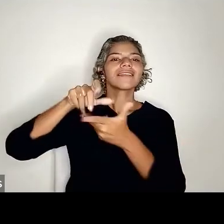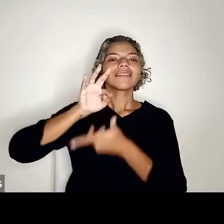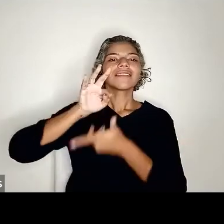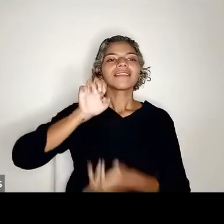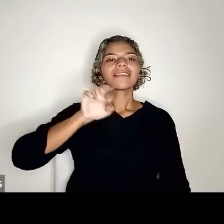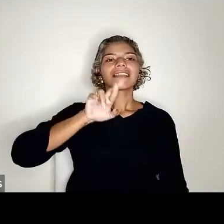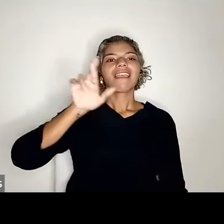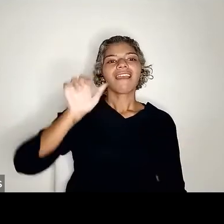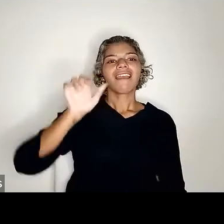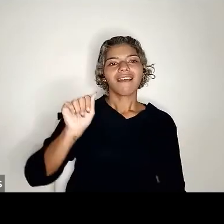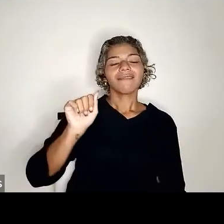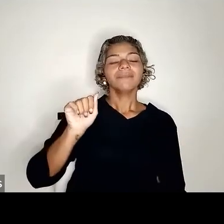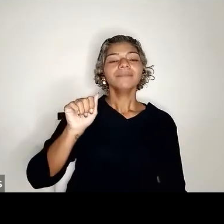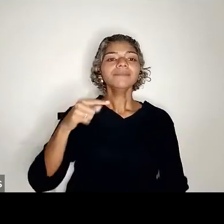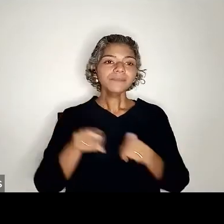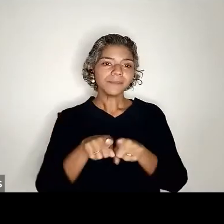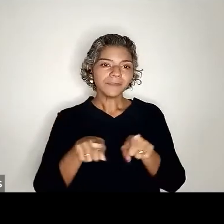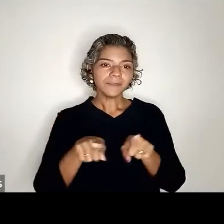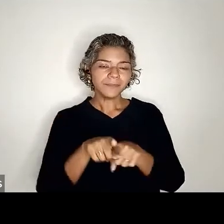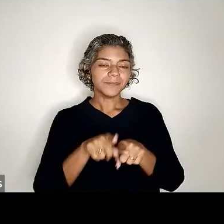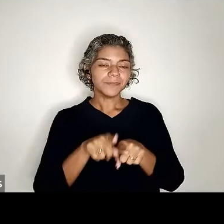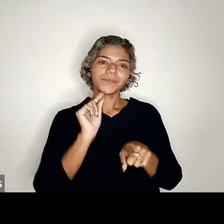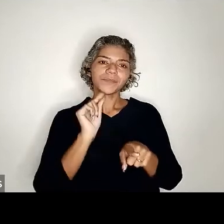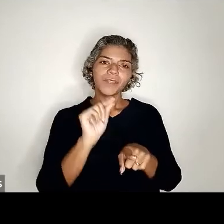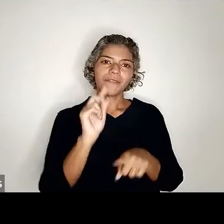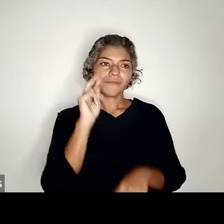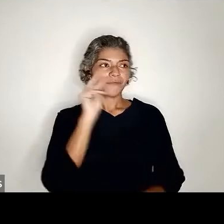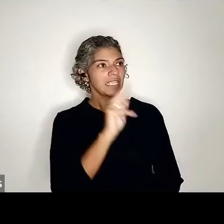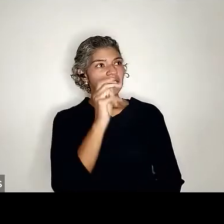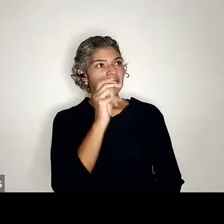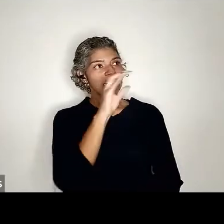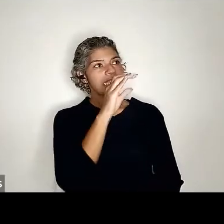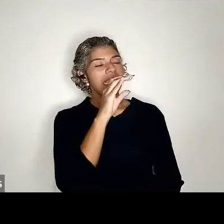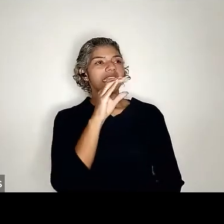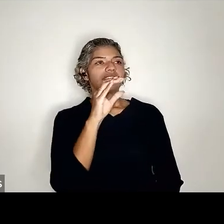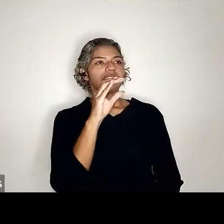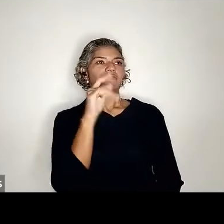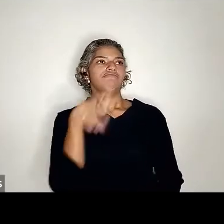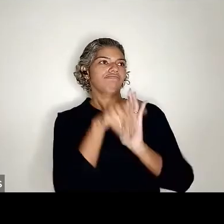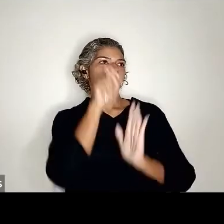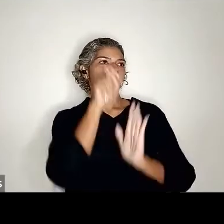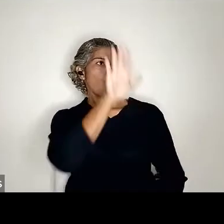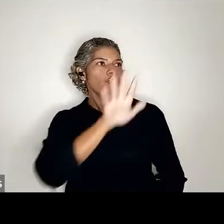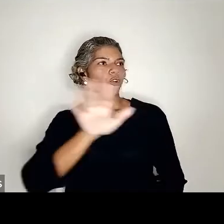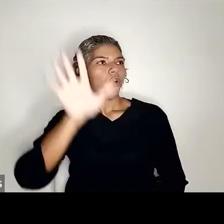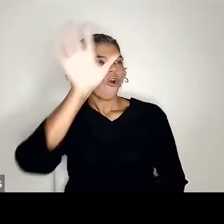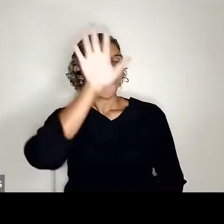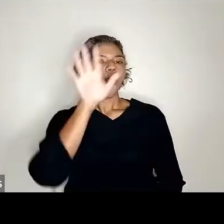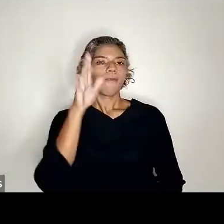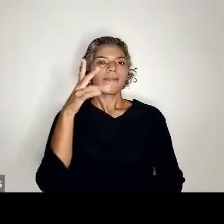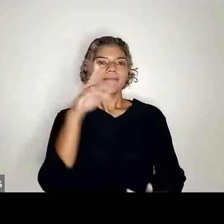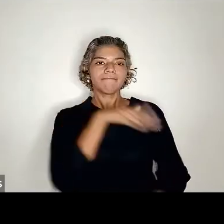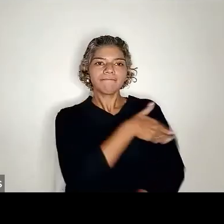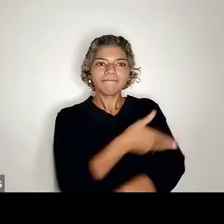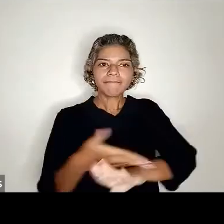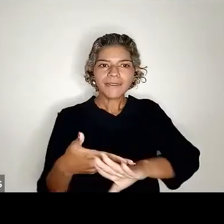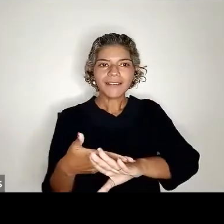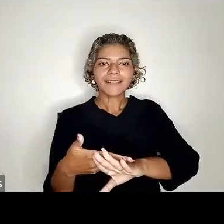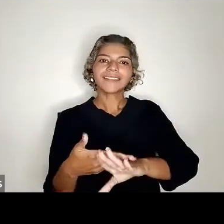que eurocêntrica, branca, né, então é uma forma de resistência. Nós temos hoje uma doutorana em